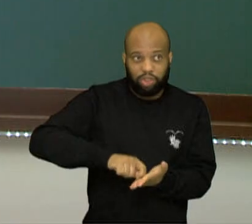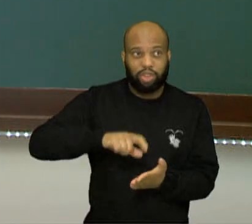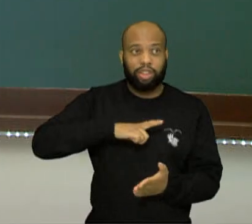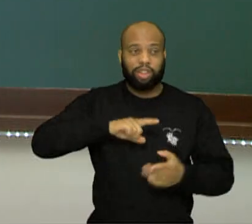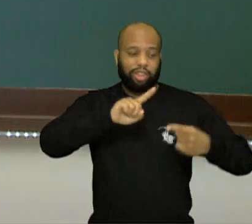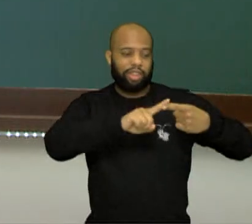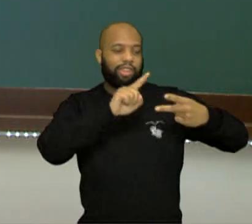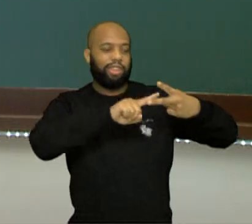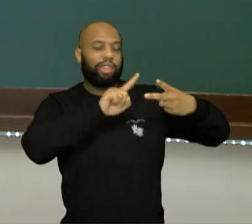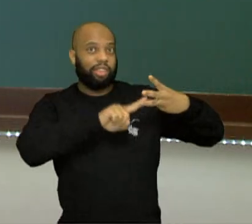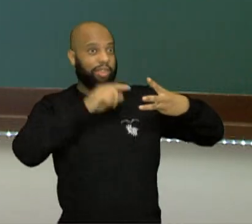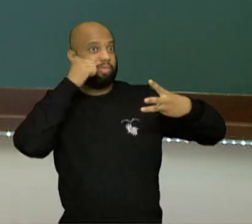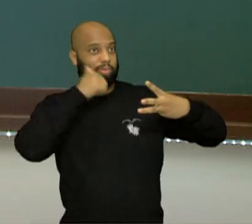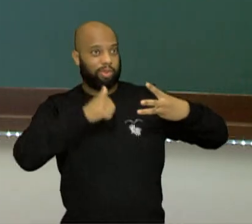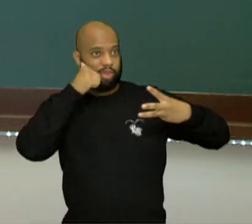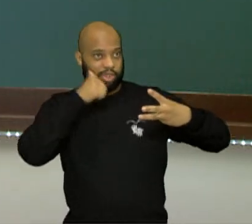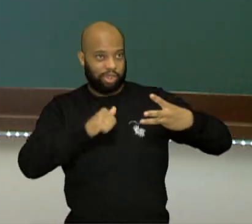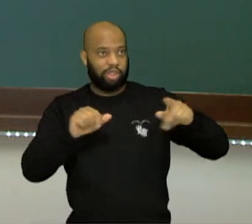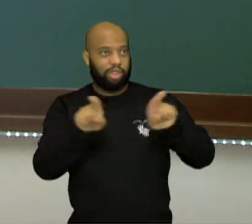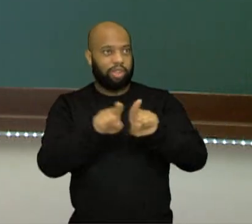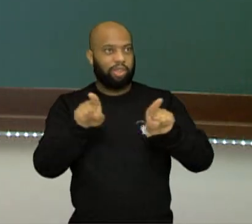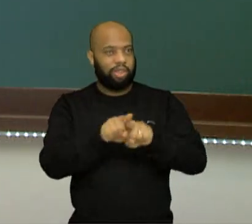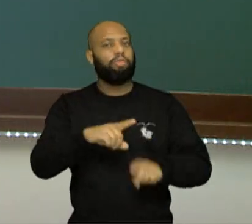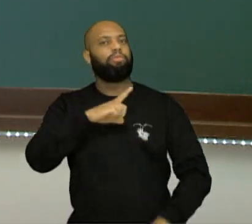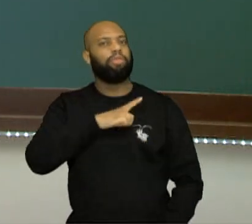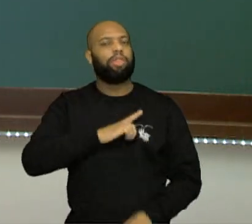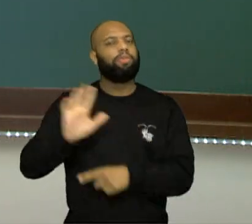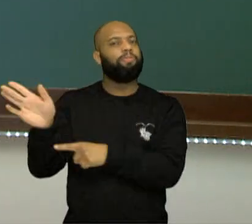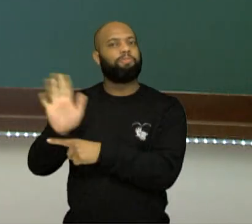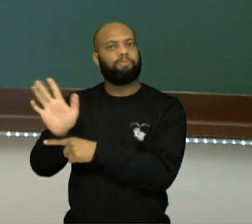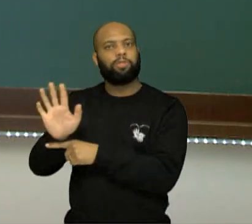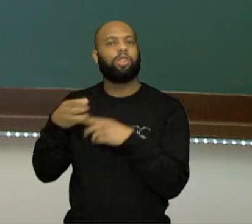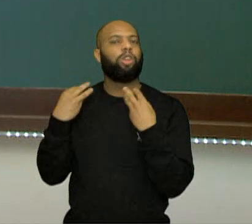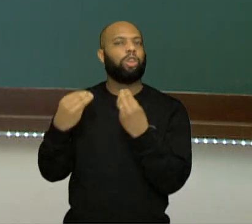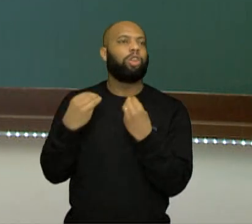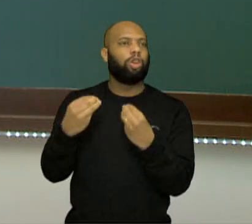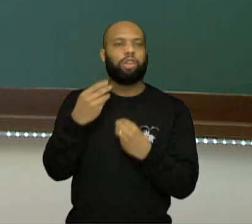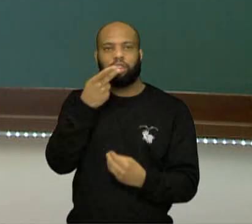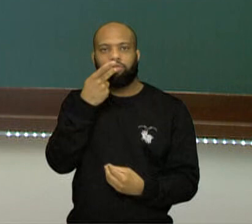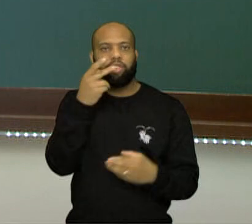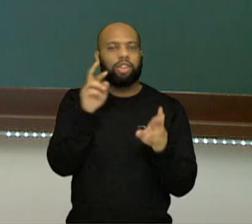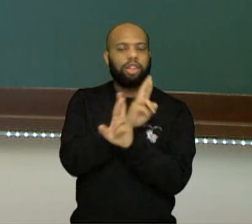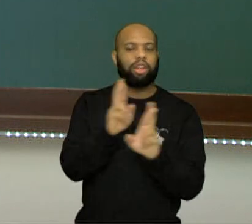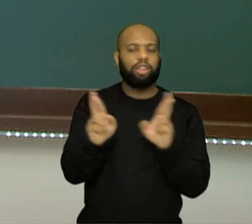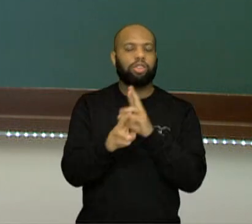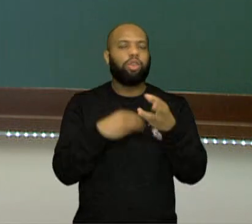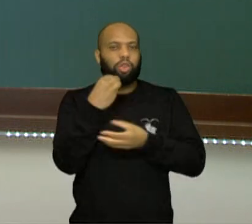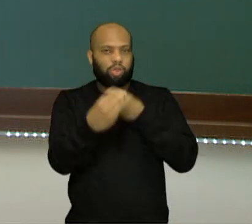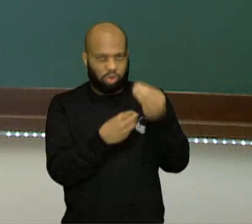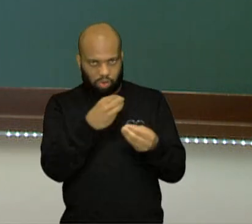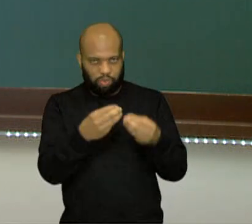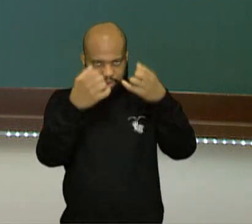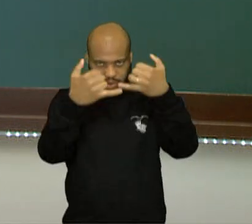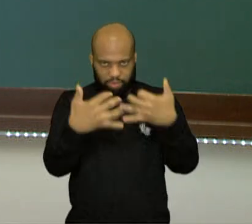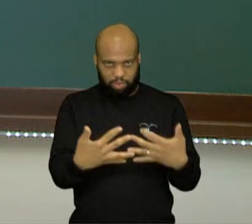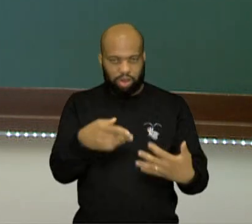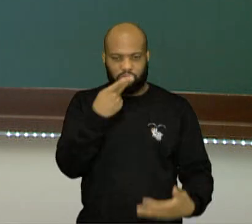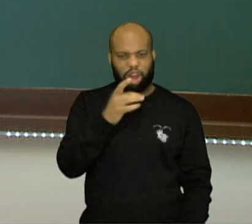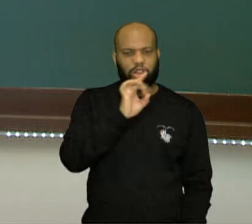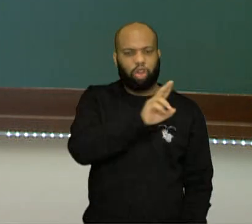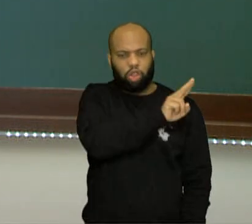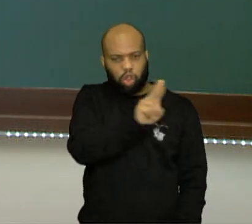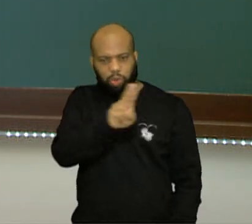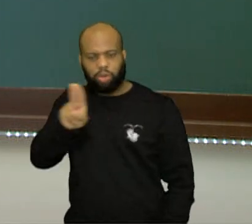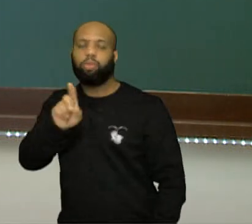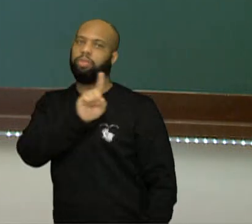das 3 mulheres que estão aparecendo no filme, como que eles falam a relação delas? Ele simplesmente cita?